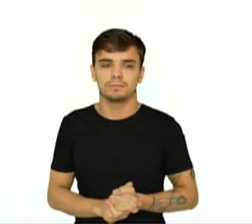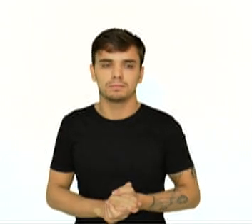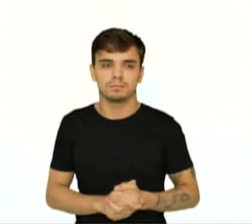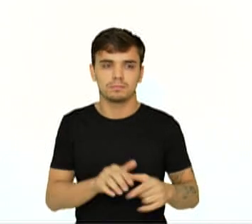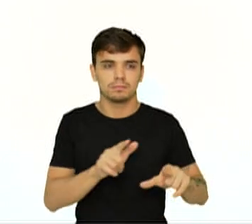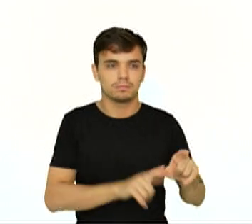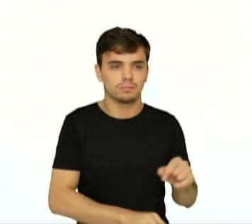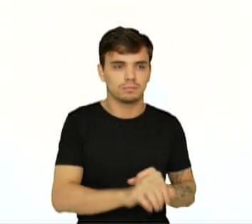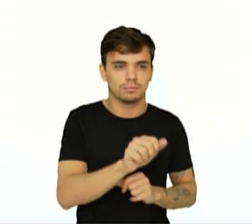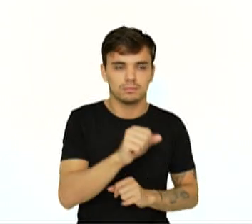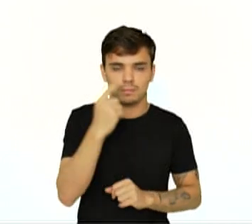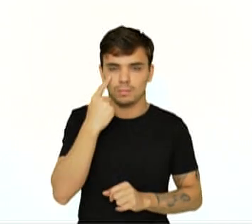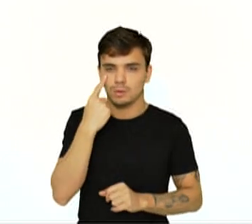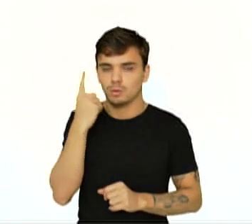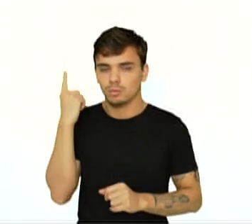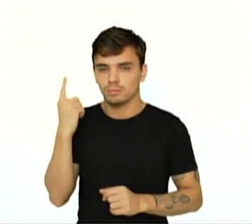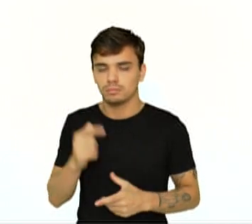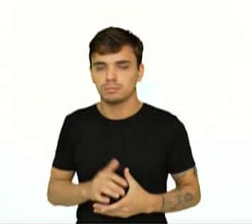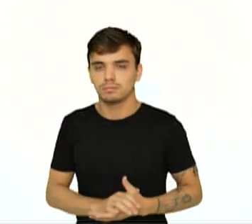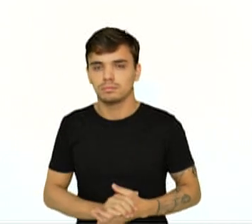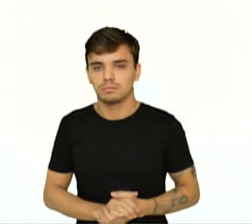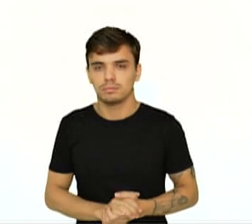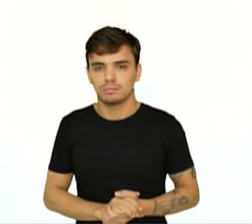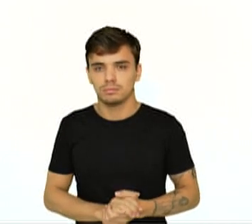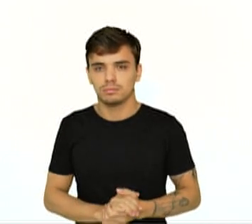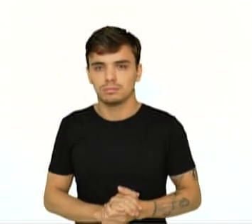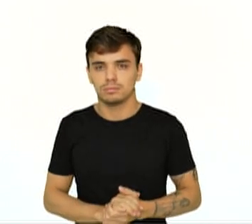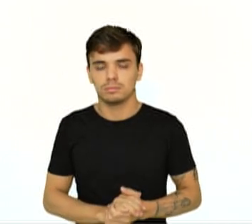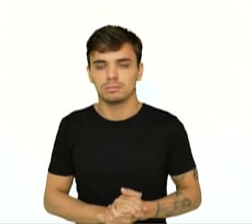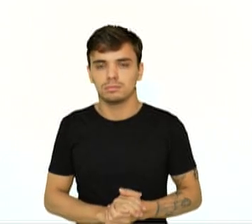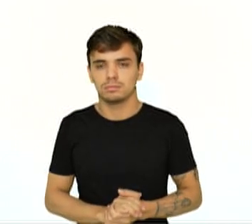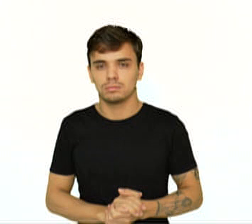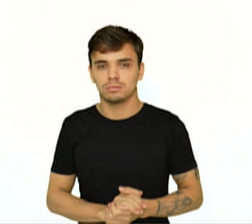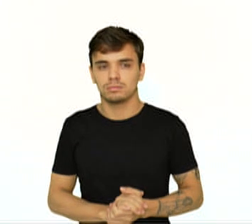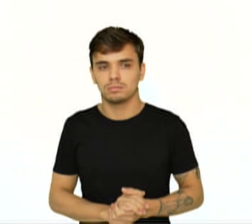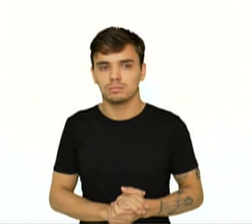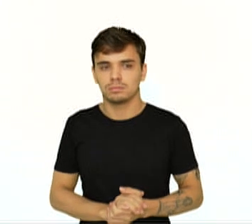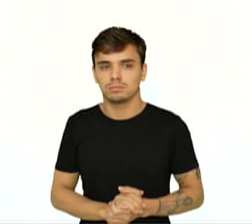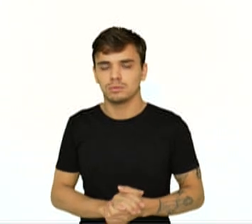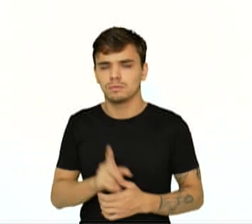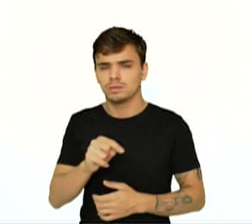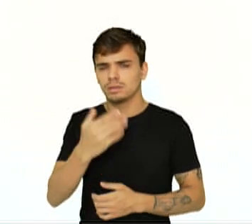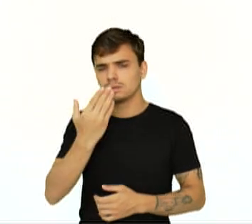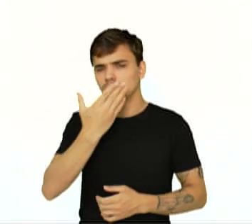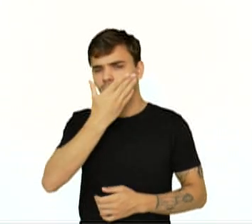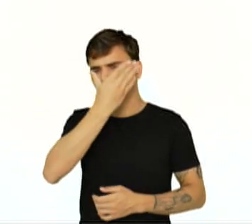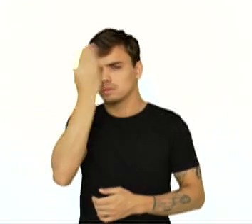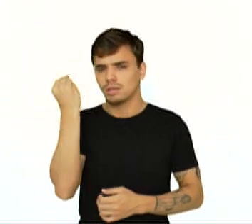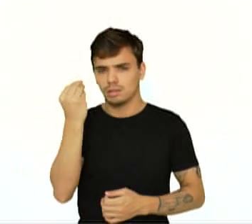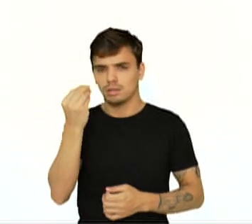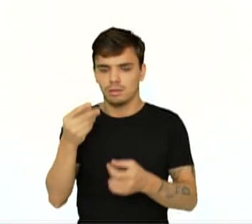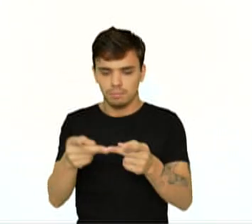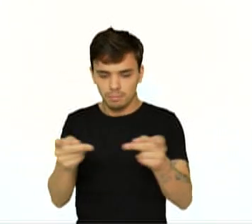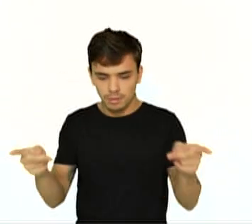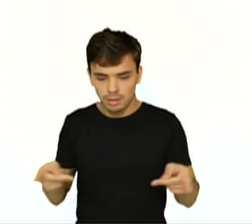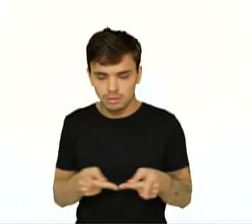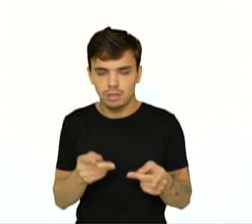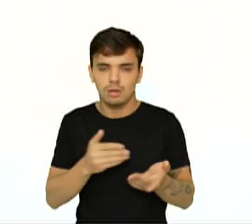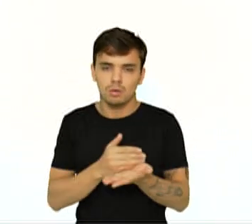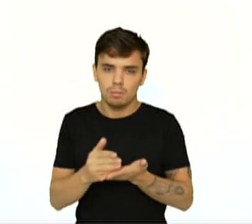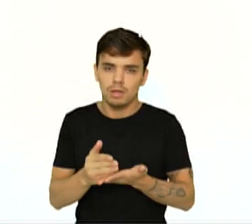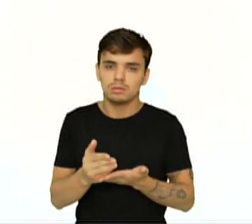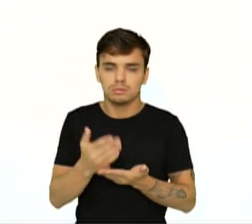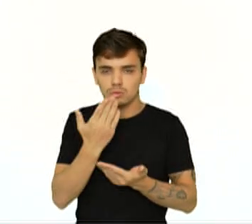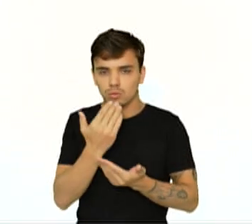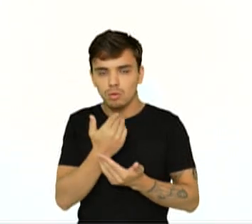A, te olvidas de la pizza e devoras palomitas de maíz, você esquece da pizza, começa a comer